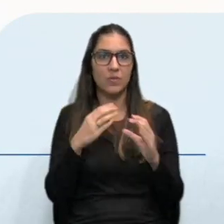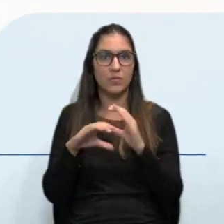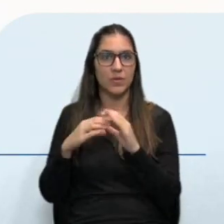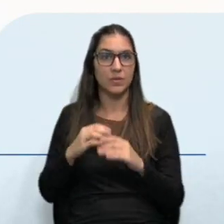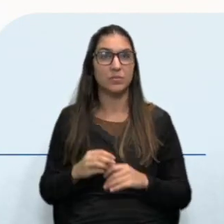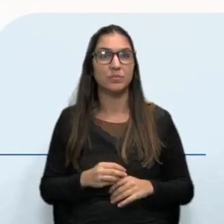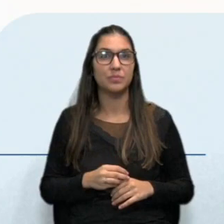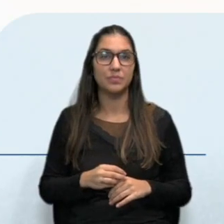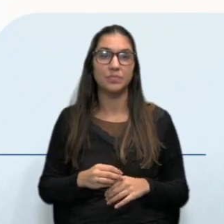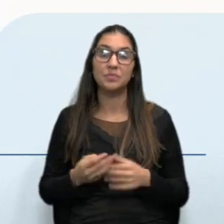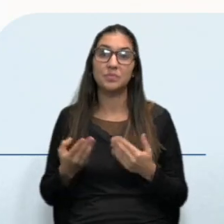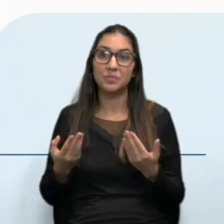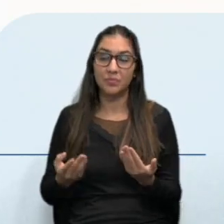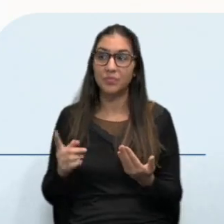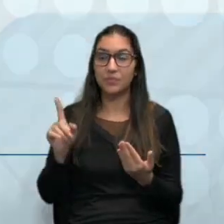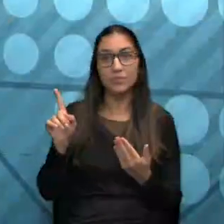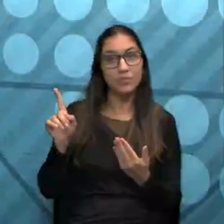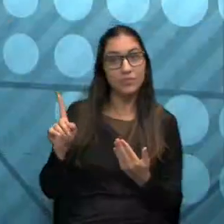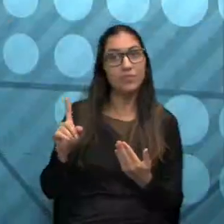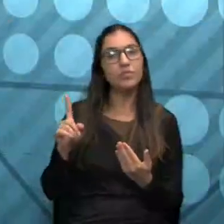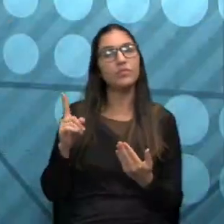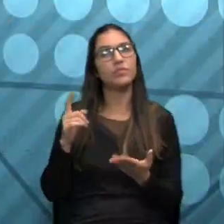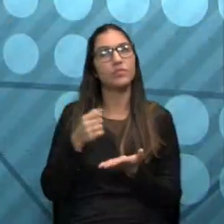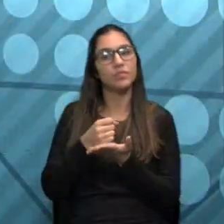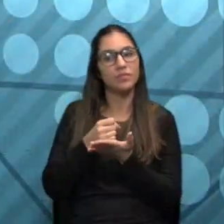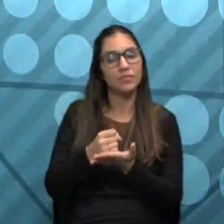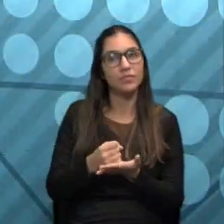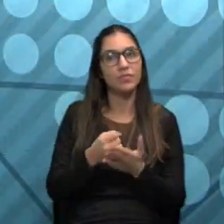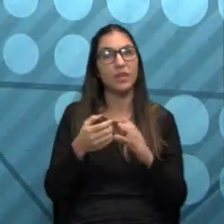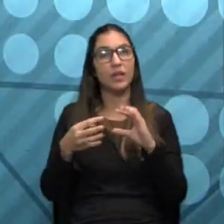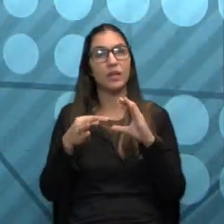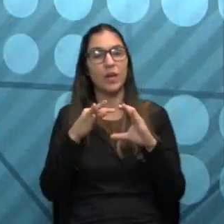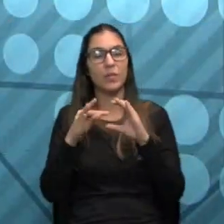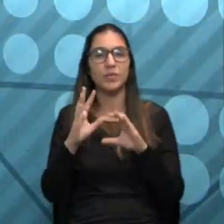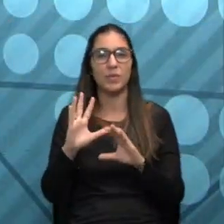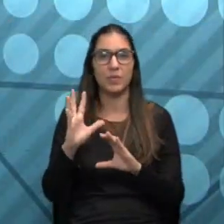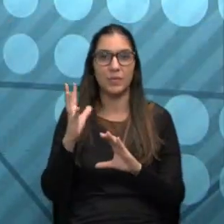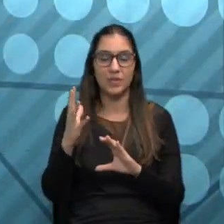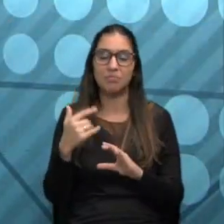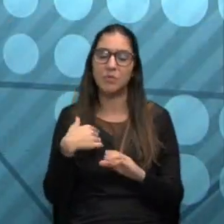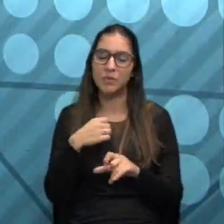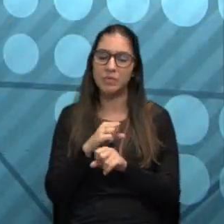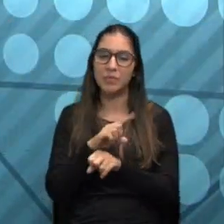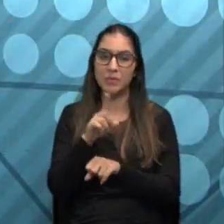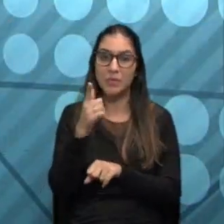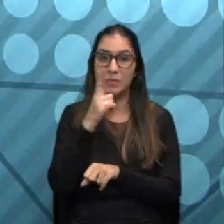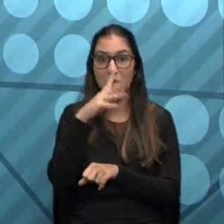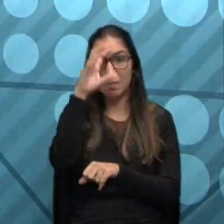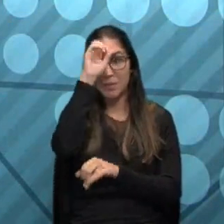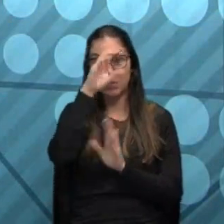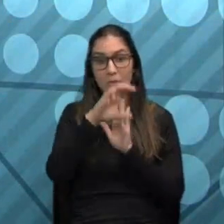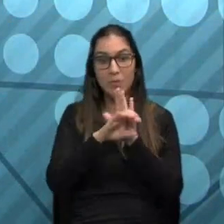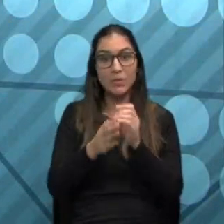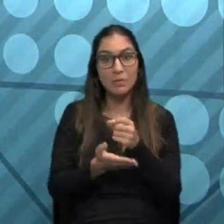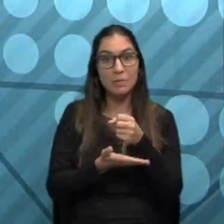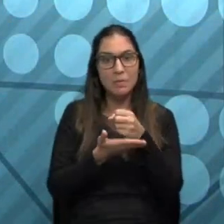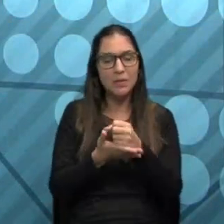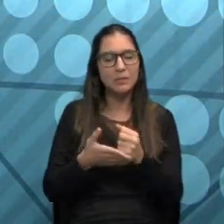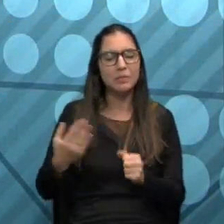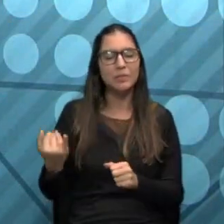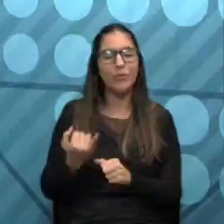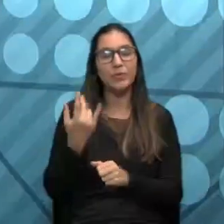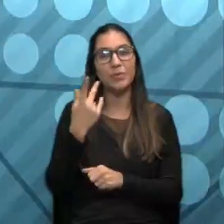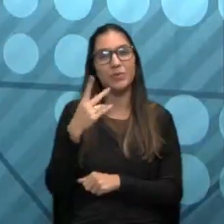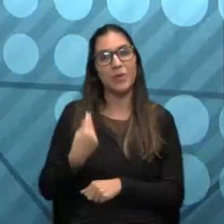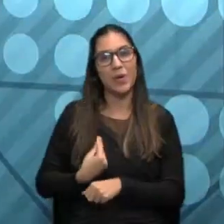comunicação. Enfim, é assim que os princípios de telecomunicação funcionam. Espero que você tenha aprendido esses conceitos básicos fundamentais